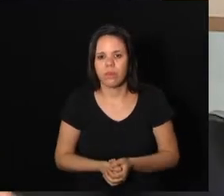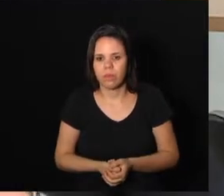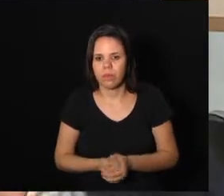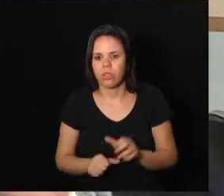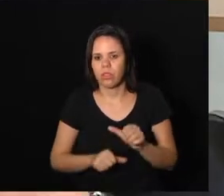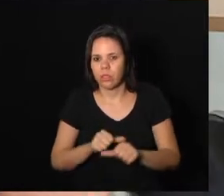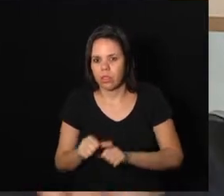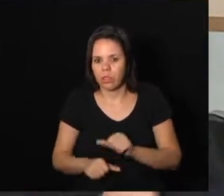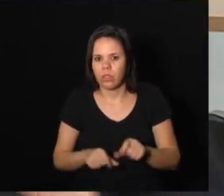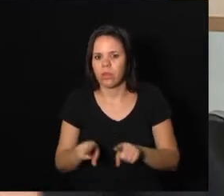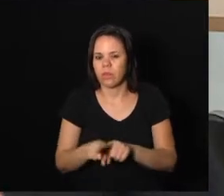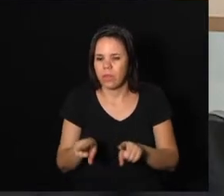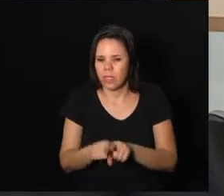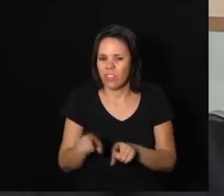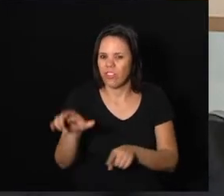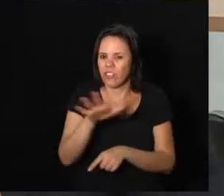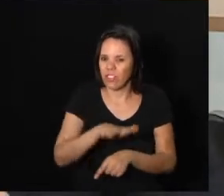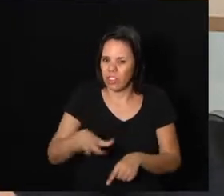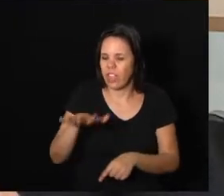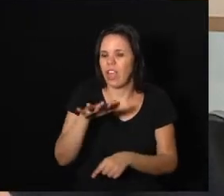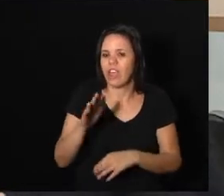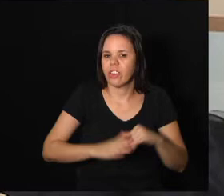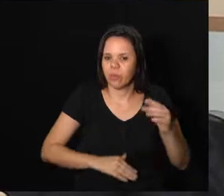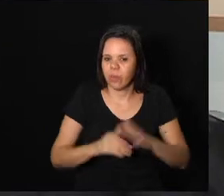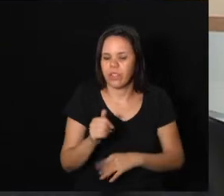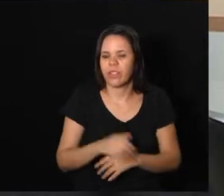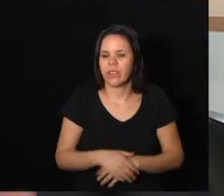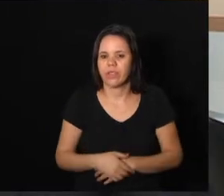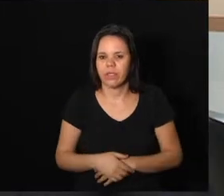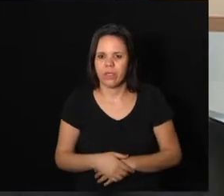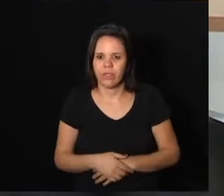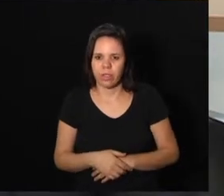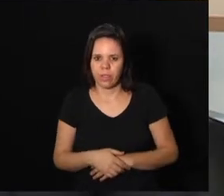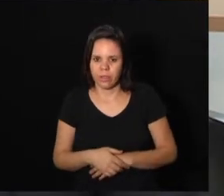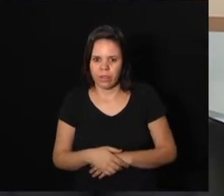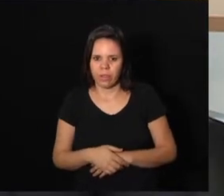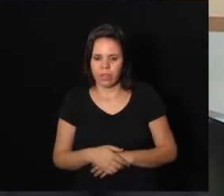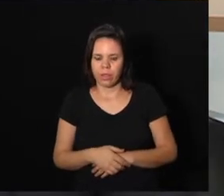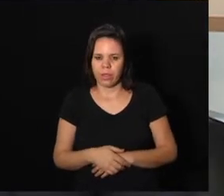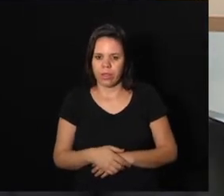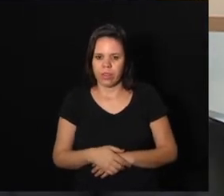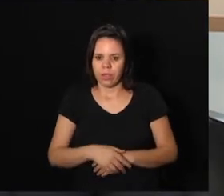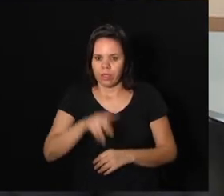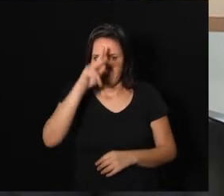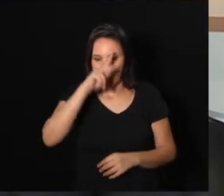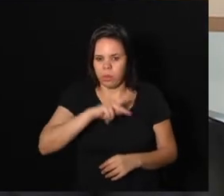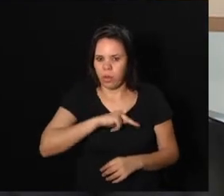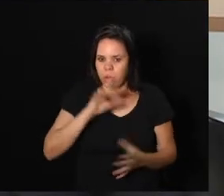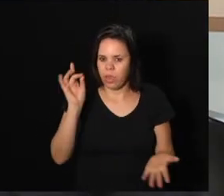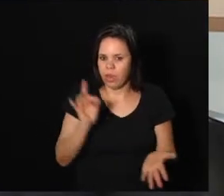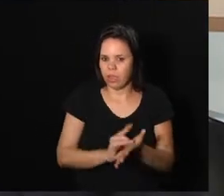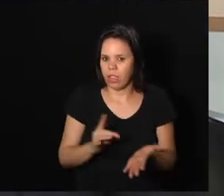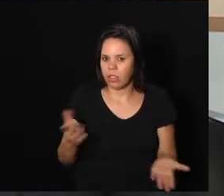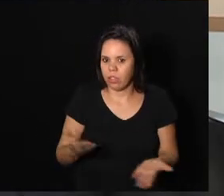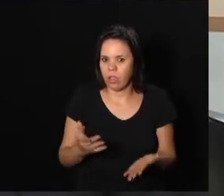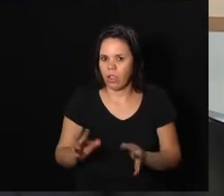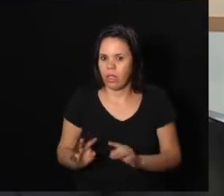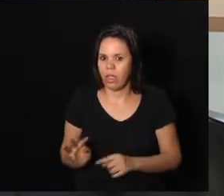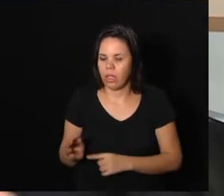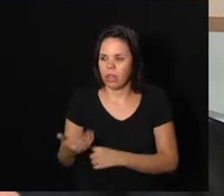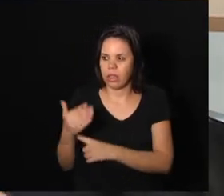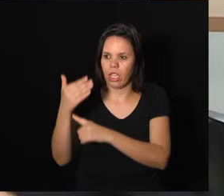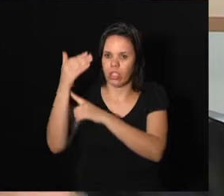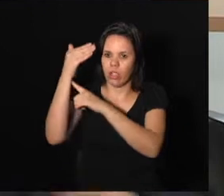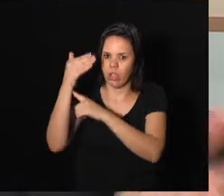mudar muito de setores, de áreas de atuação. Isso tem a própria realidade que estamos vivendo, tecnológica,